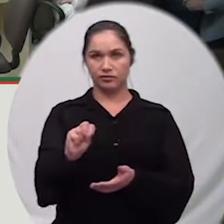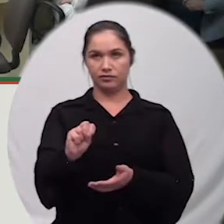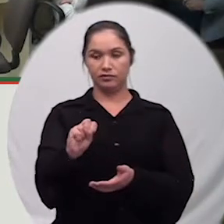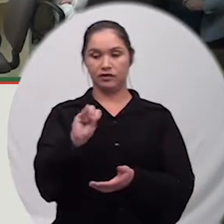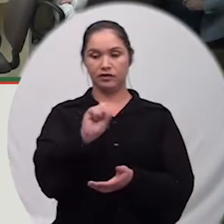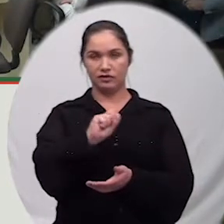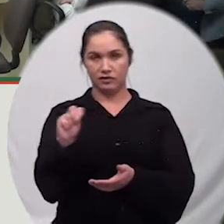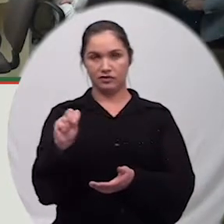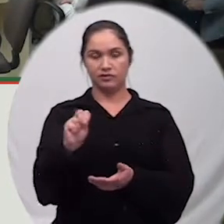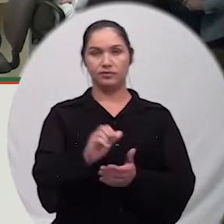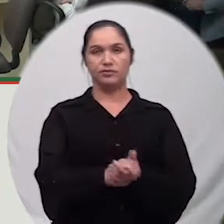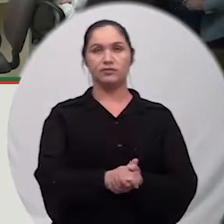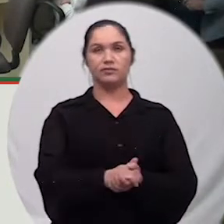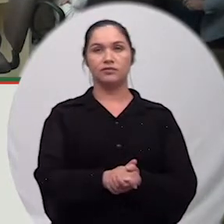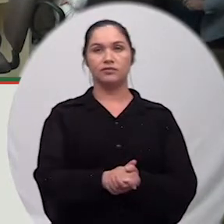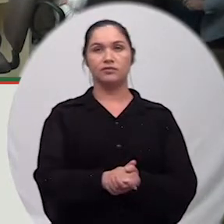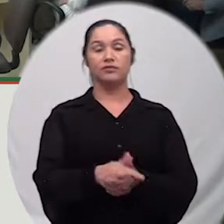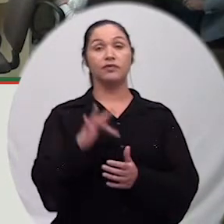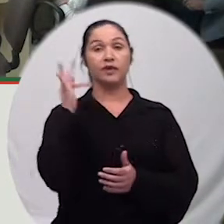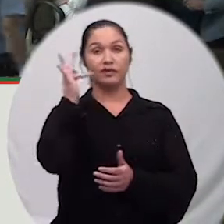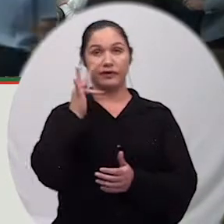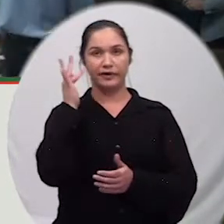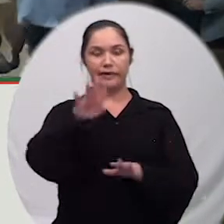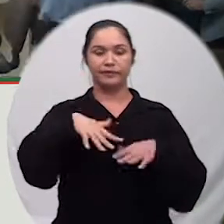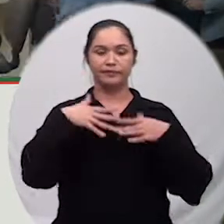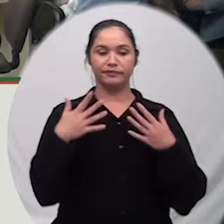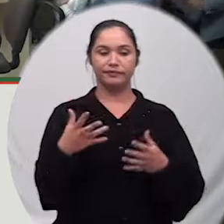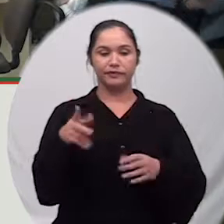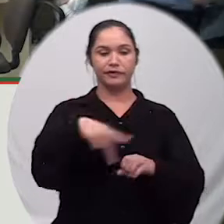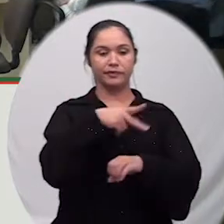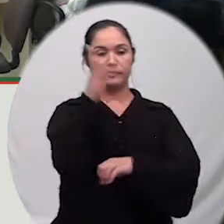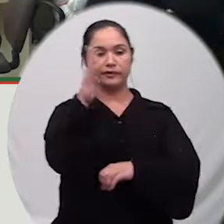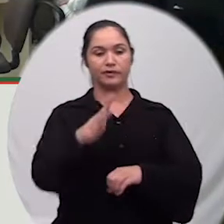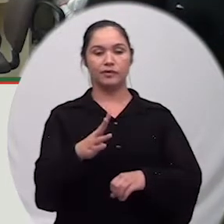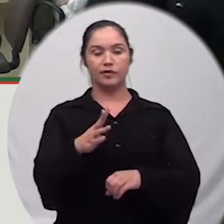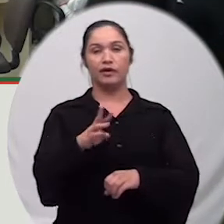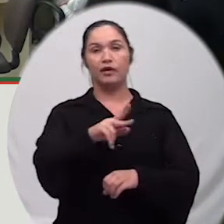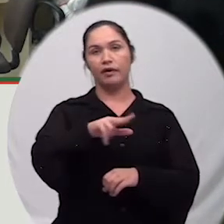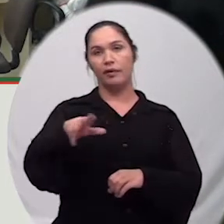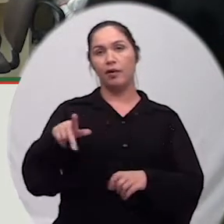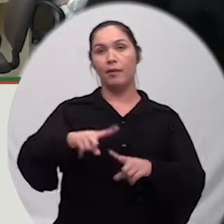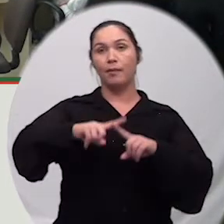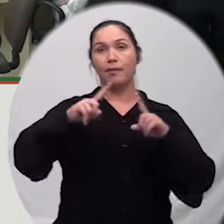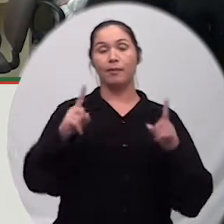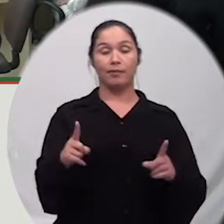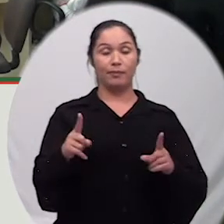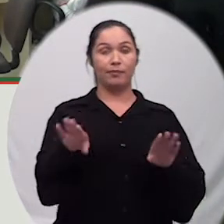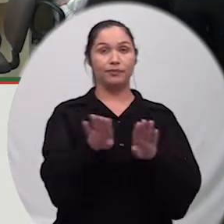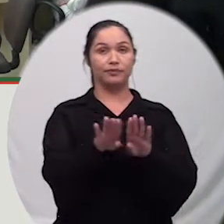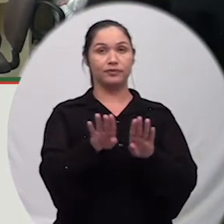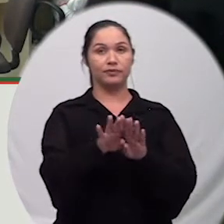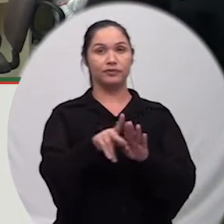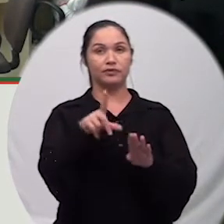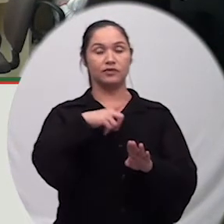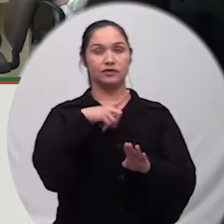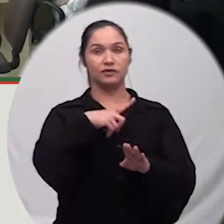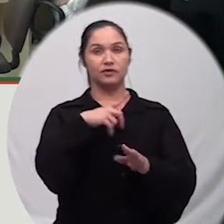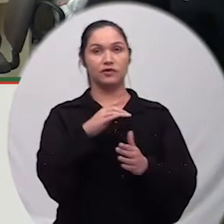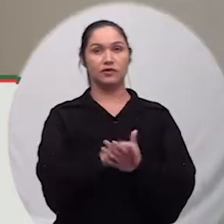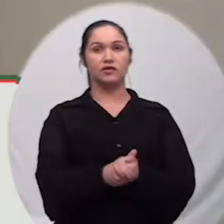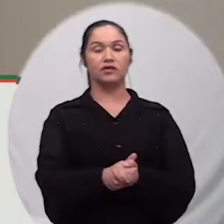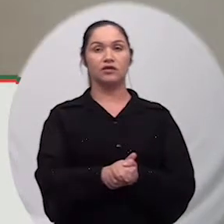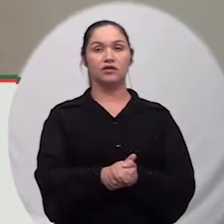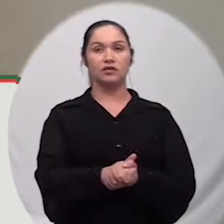por... É federal. Ele é todo... Em todo o território nacional, a taxa é a mesma. Só que além daquela taxa, o